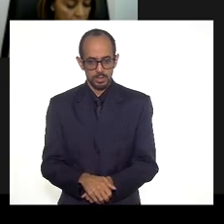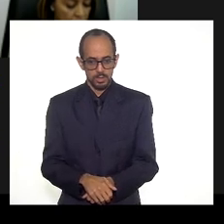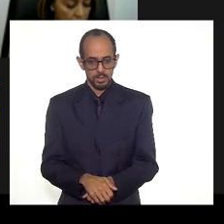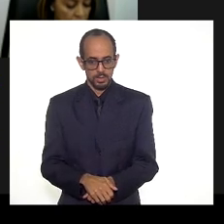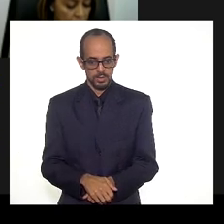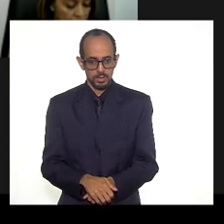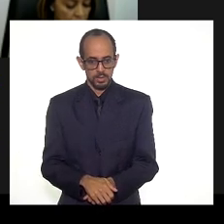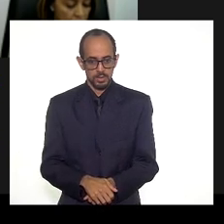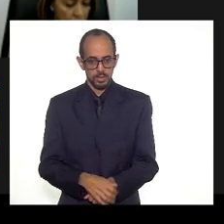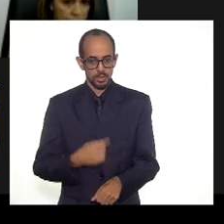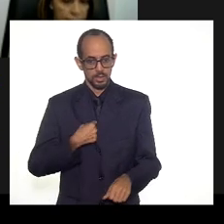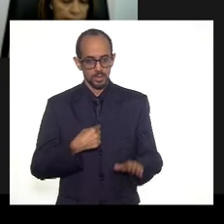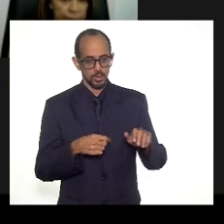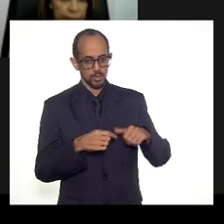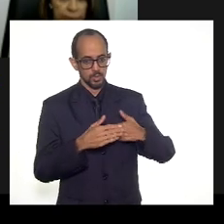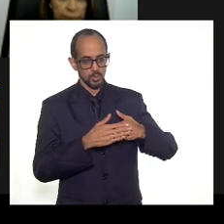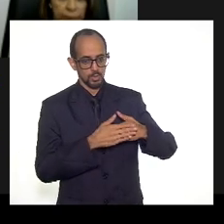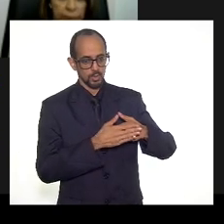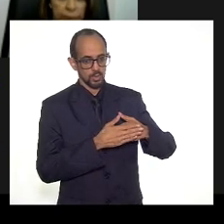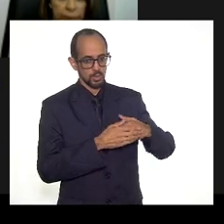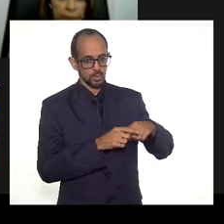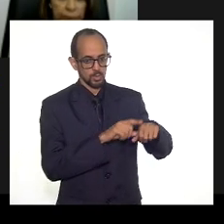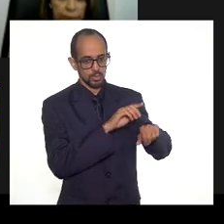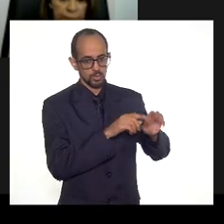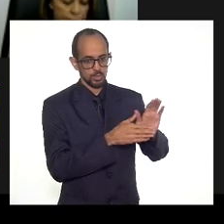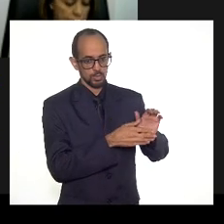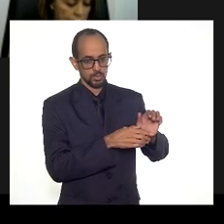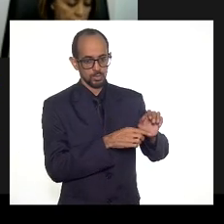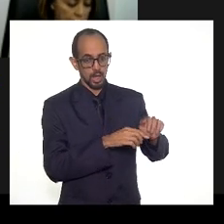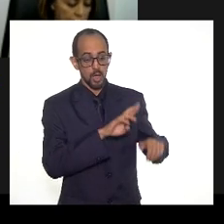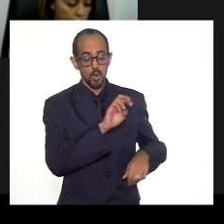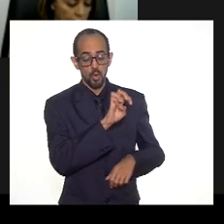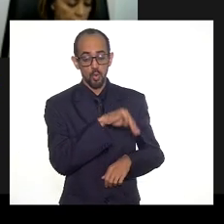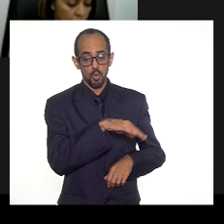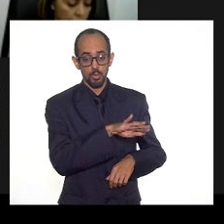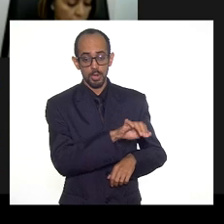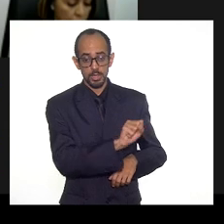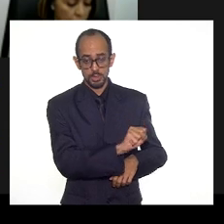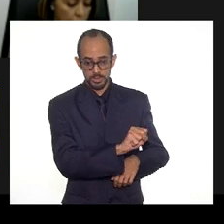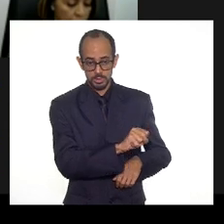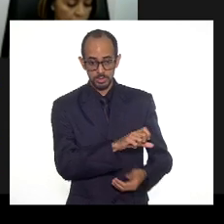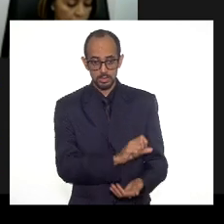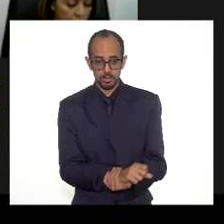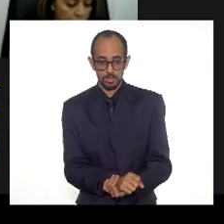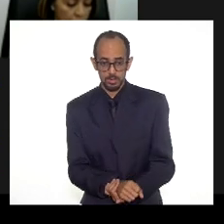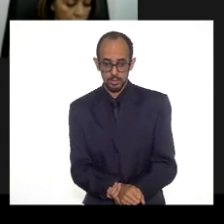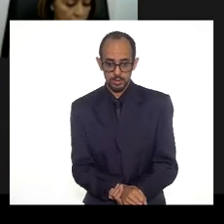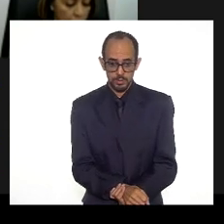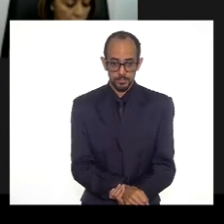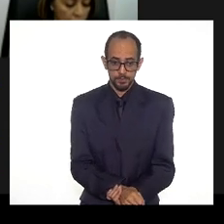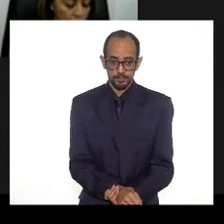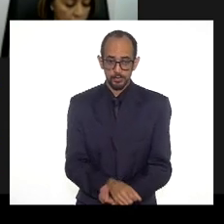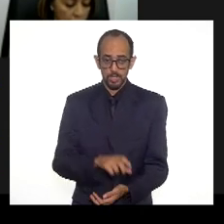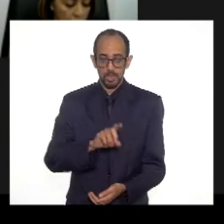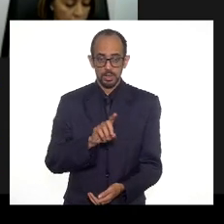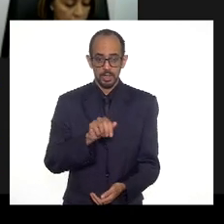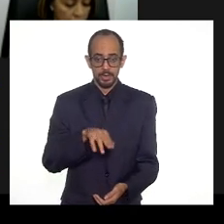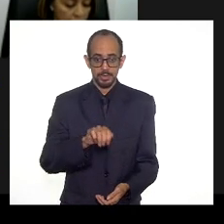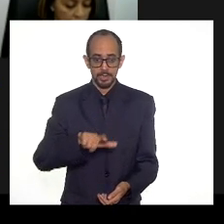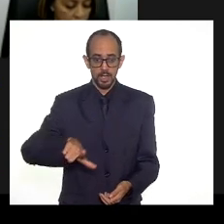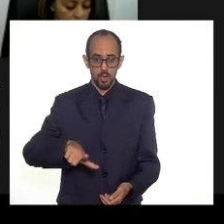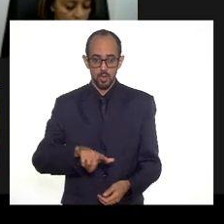Eu solicitei, senhor presidente. Deputado Rubens Bontempo. Deputado Daniel Marcos, Librelon, presidente. Daniel Librelon.